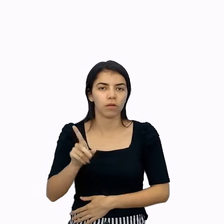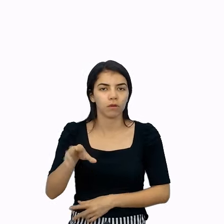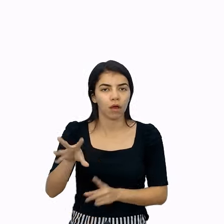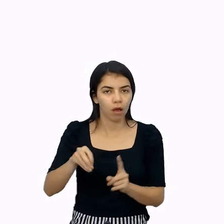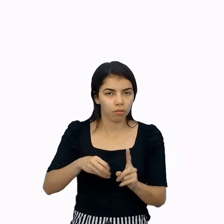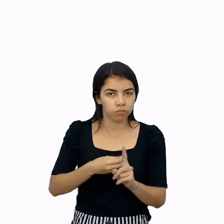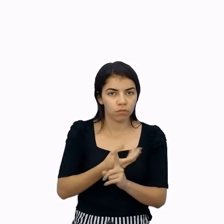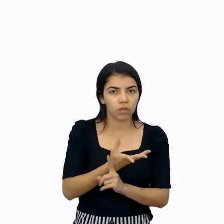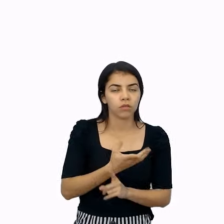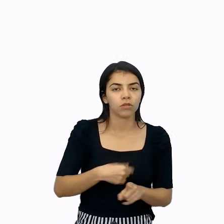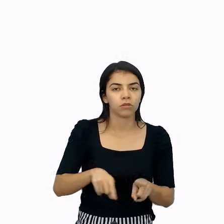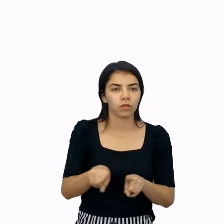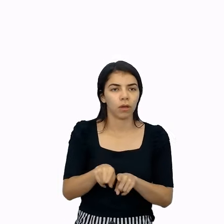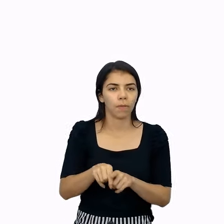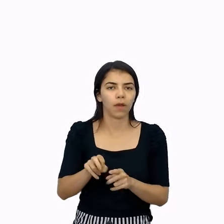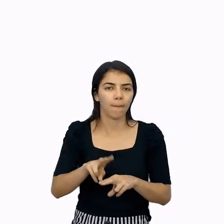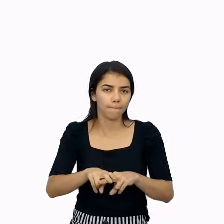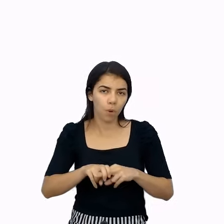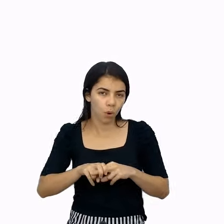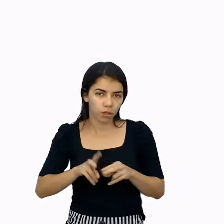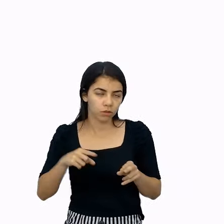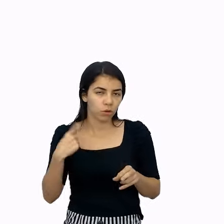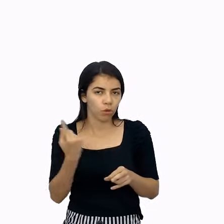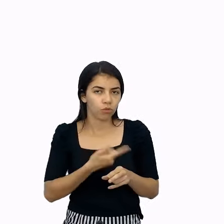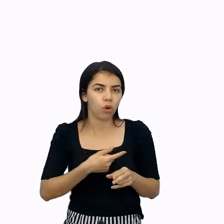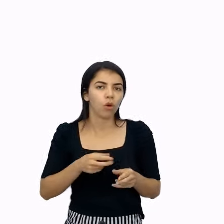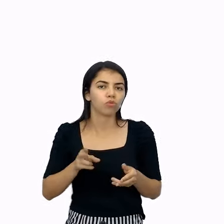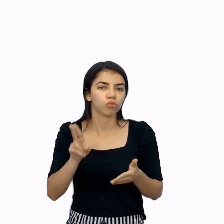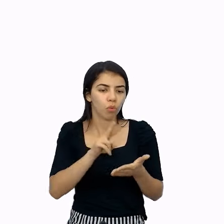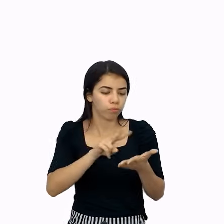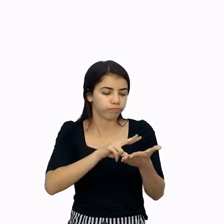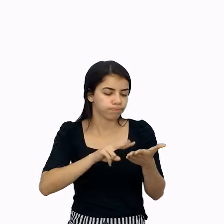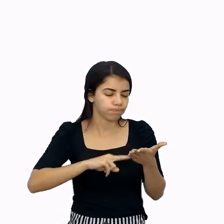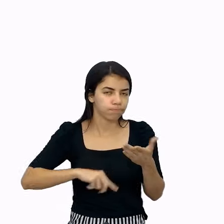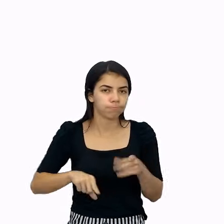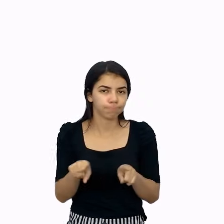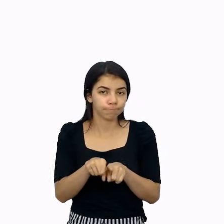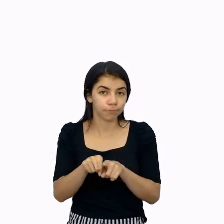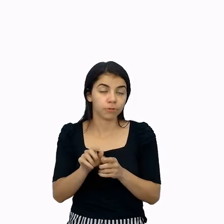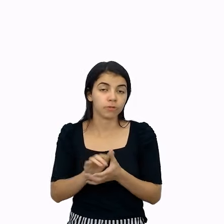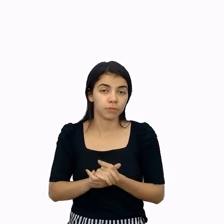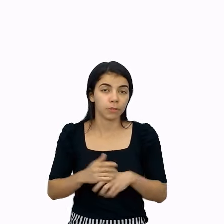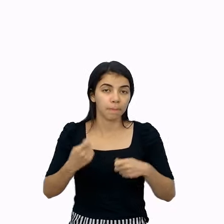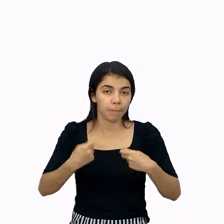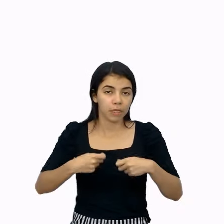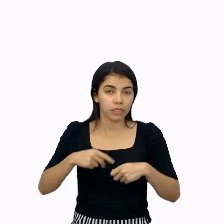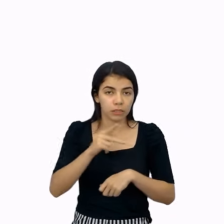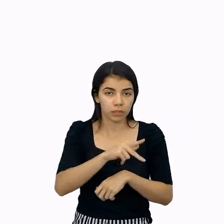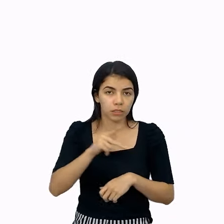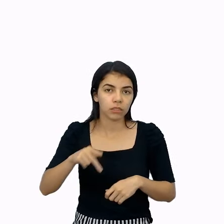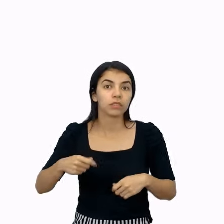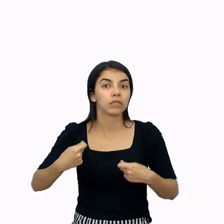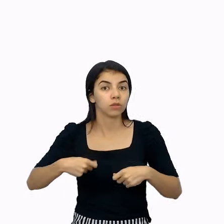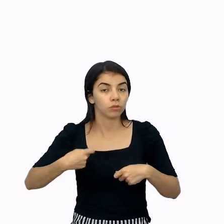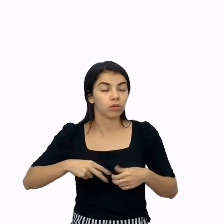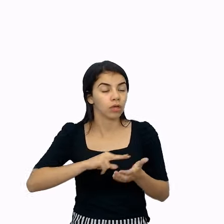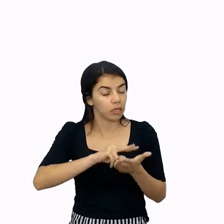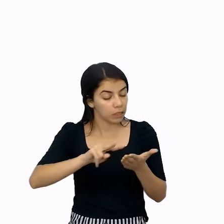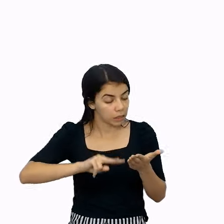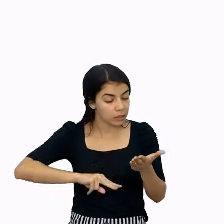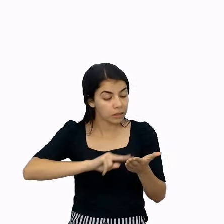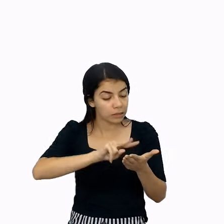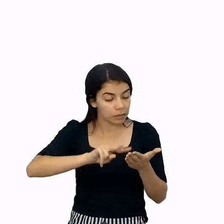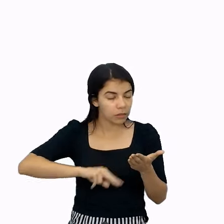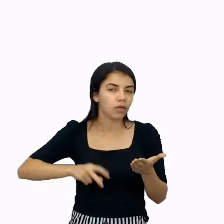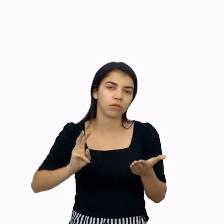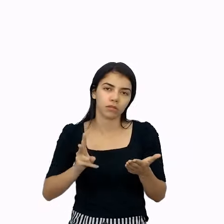mediadores também, por isso eles são consumidores de leitura. Então, os professores precisam ler bastante também para